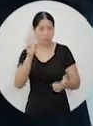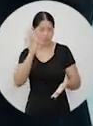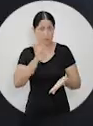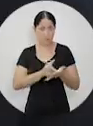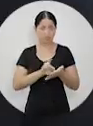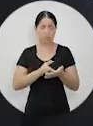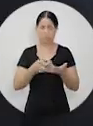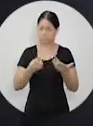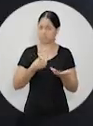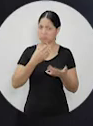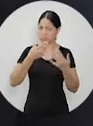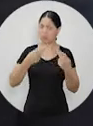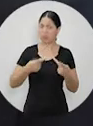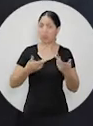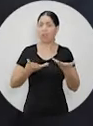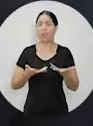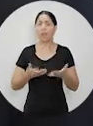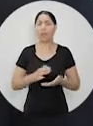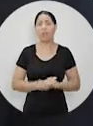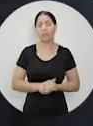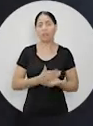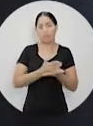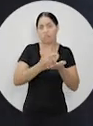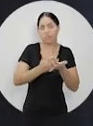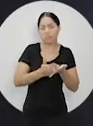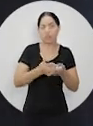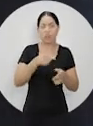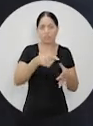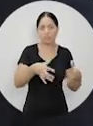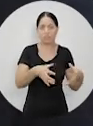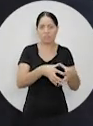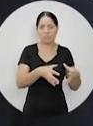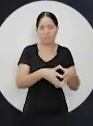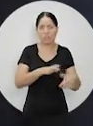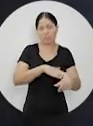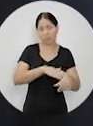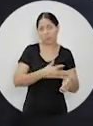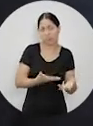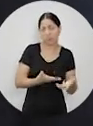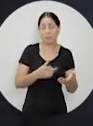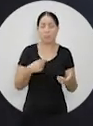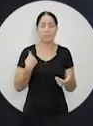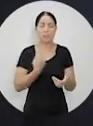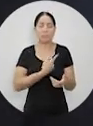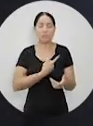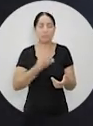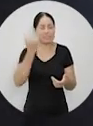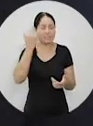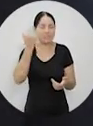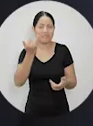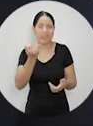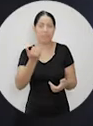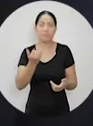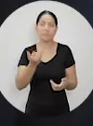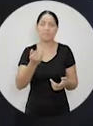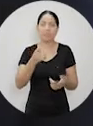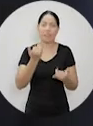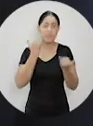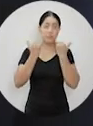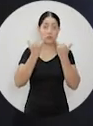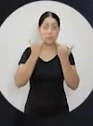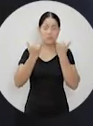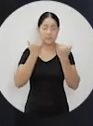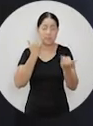mais efetivo. Portanto, a ideia a gente está começando, né? O Observatório foi criado há pouco tempo, mas a ideia é nós